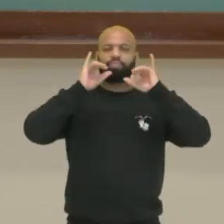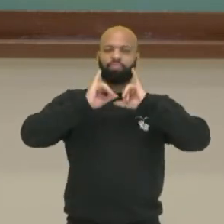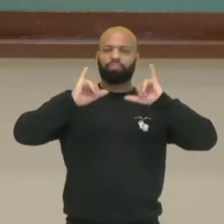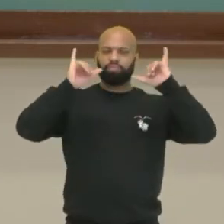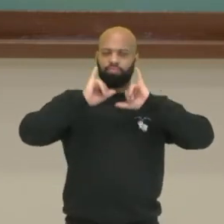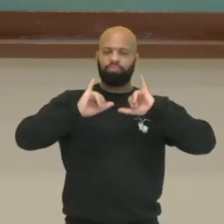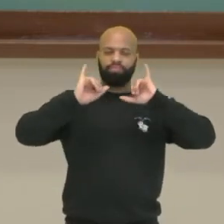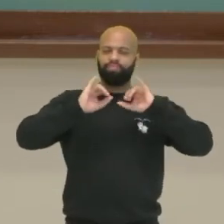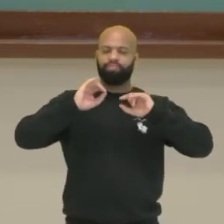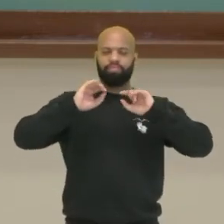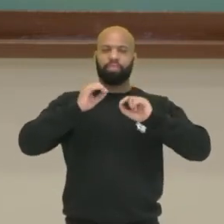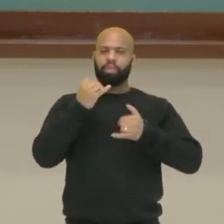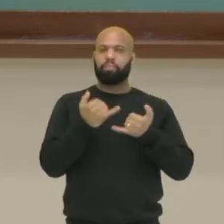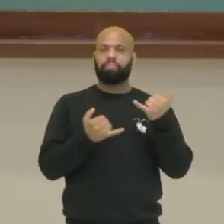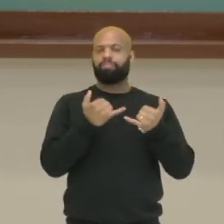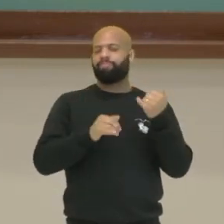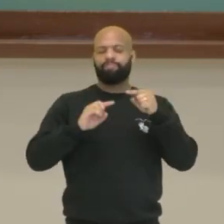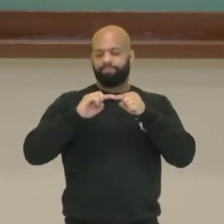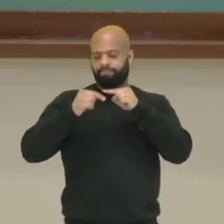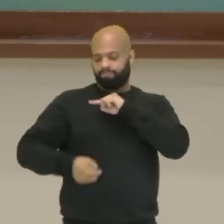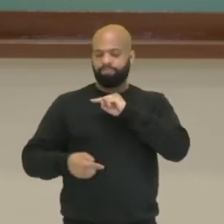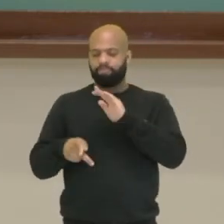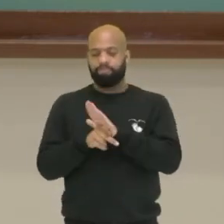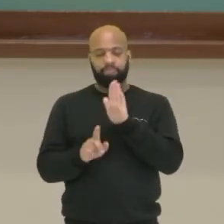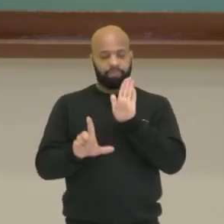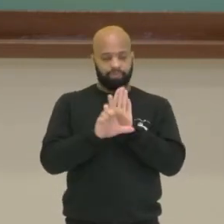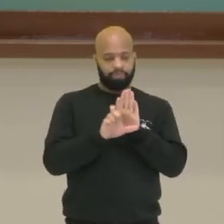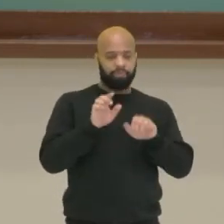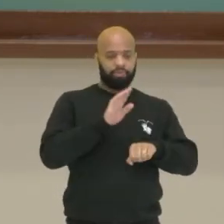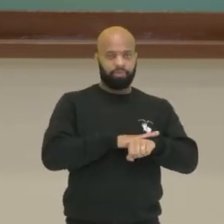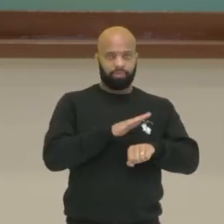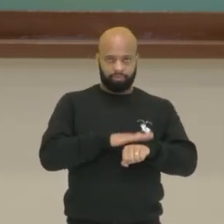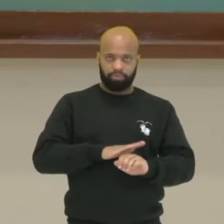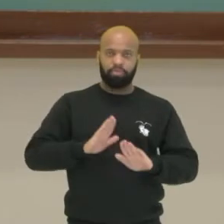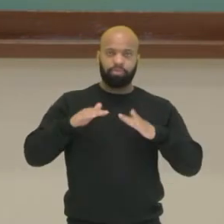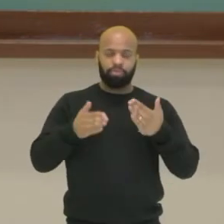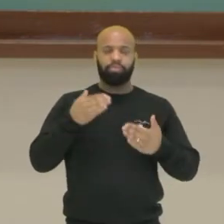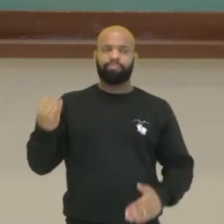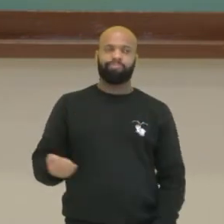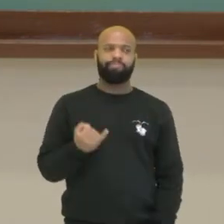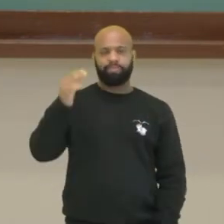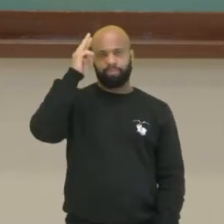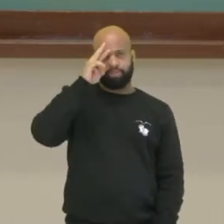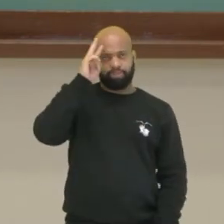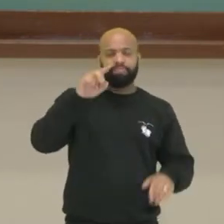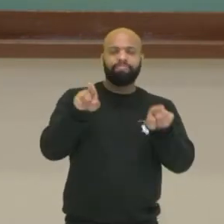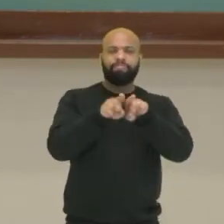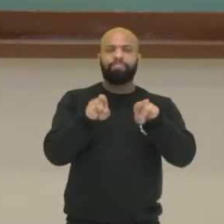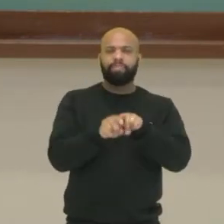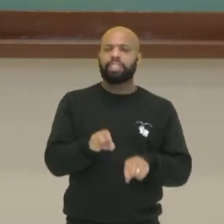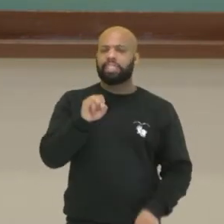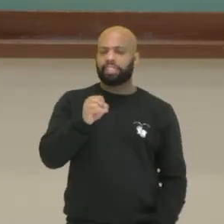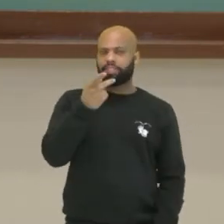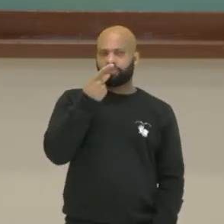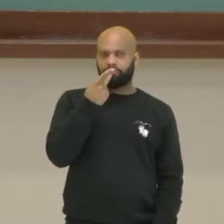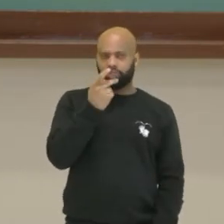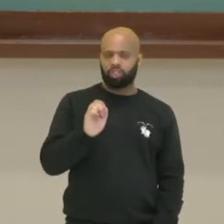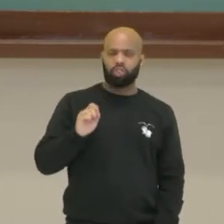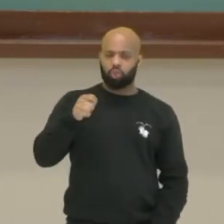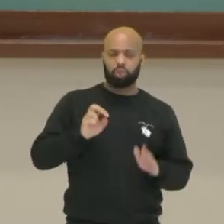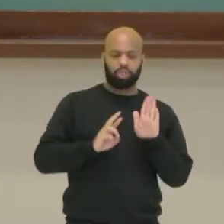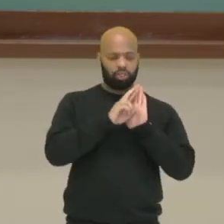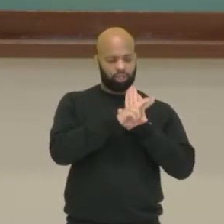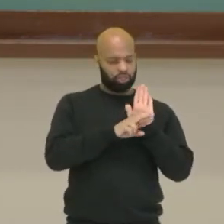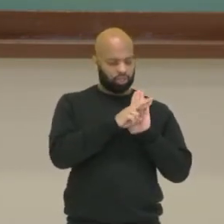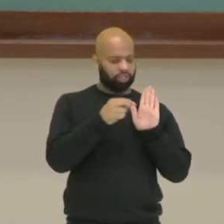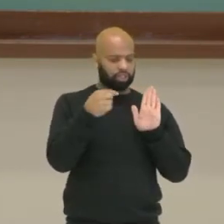estava de acordo com a legislação? Lembrando que quando nós falamos de resolução, por mais